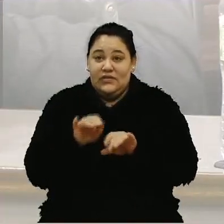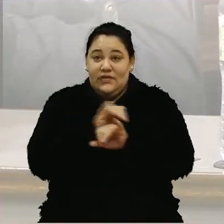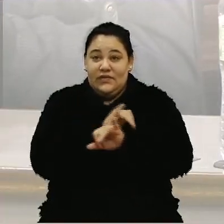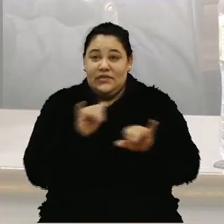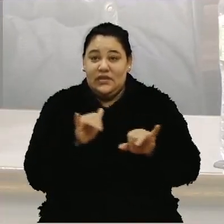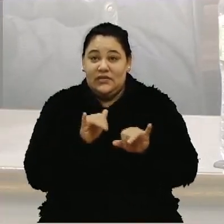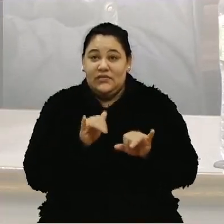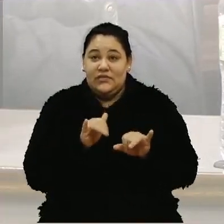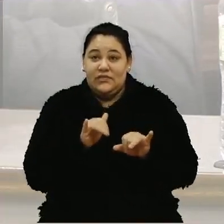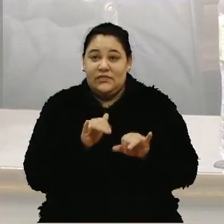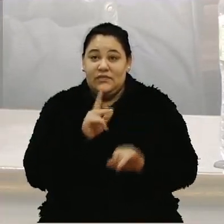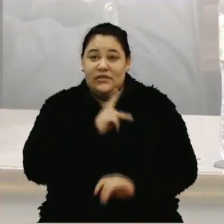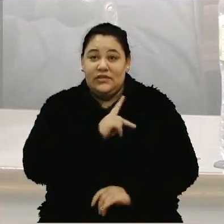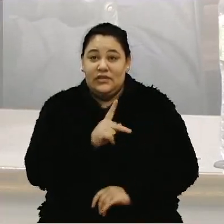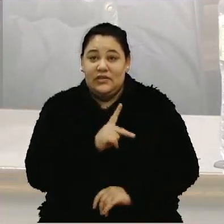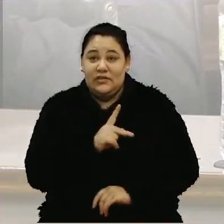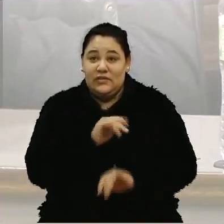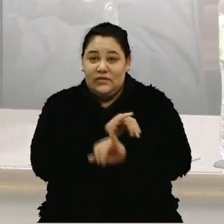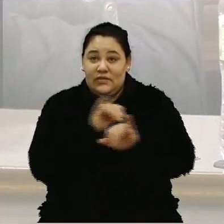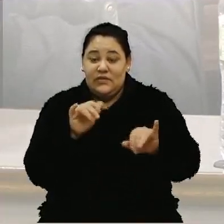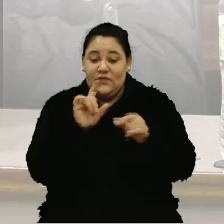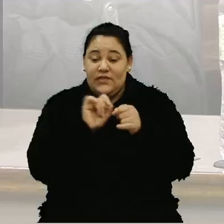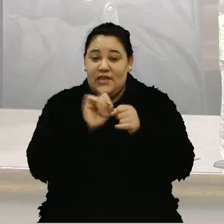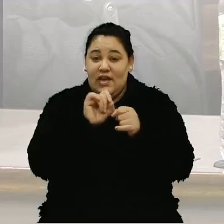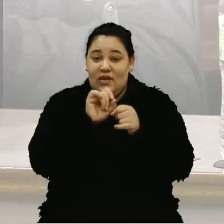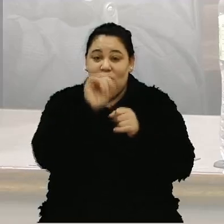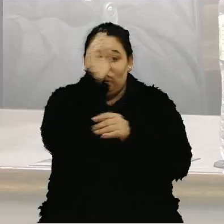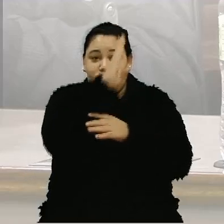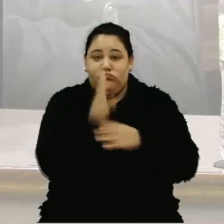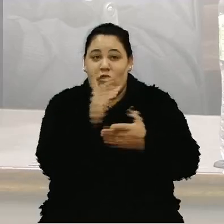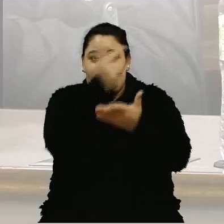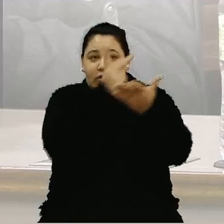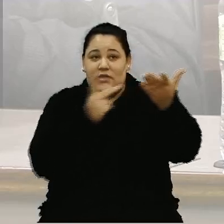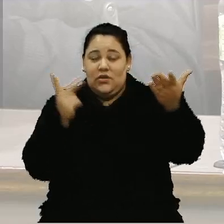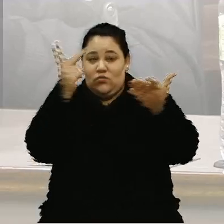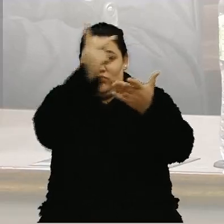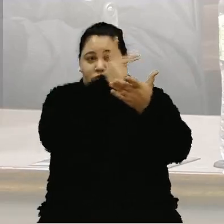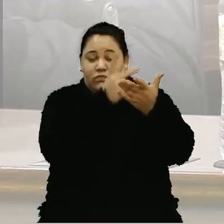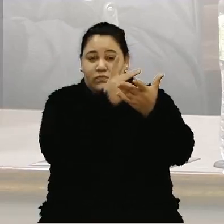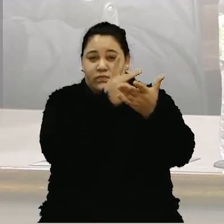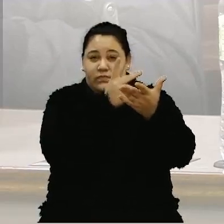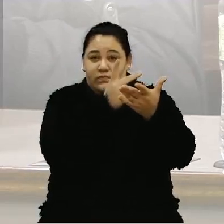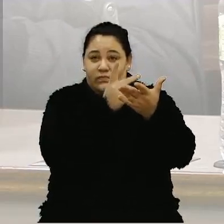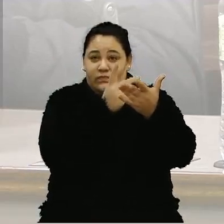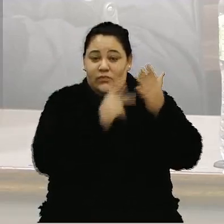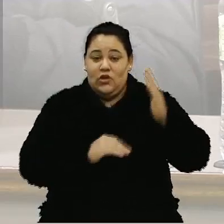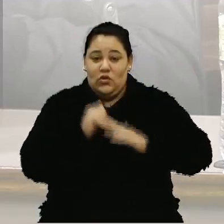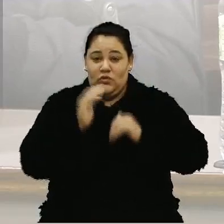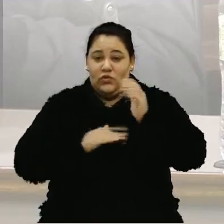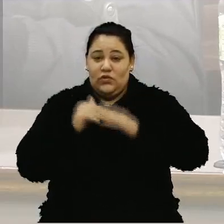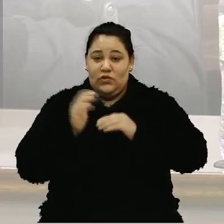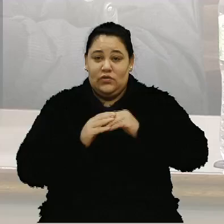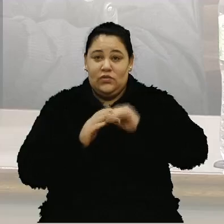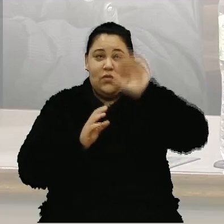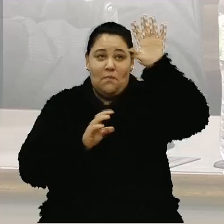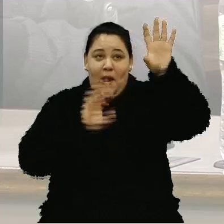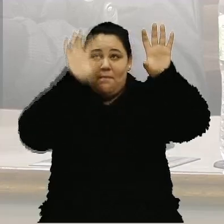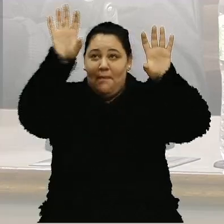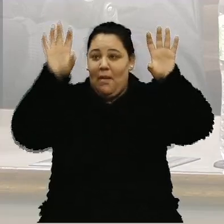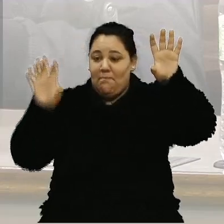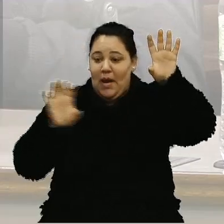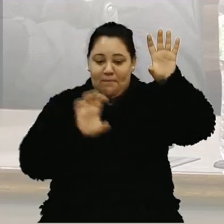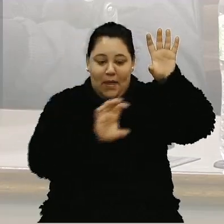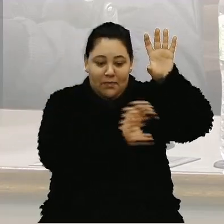com valores, inclusive fizeram um mapa do Brasil, aonde será construído novos campos e núcleos,